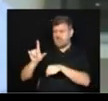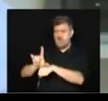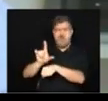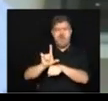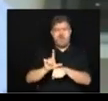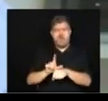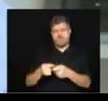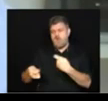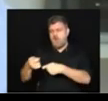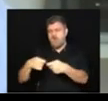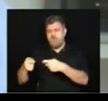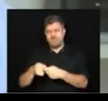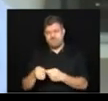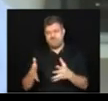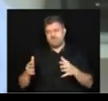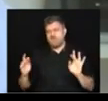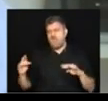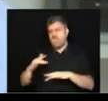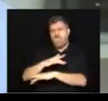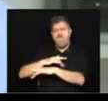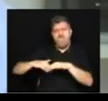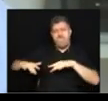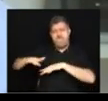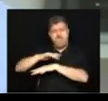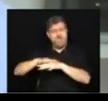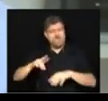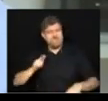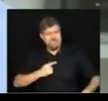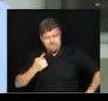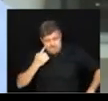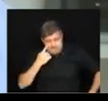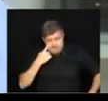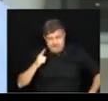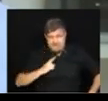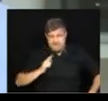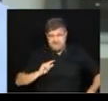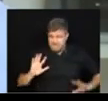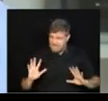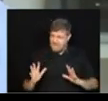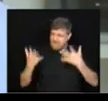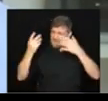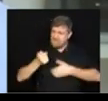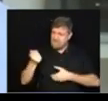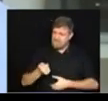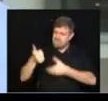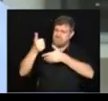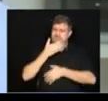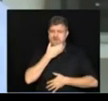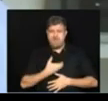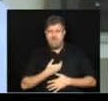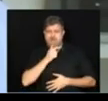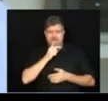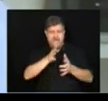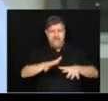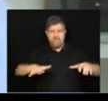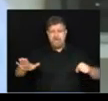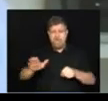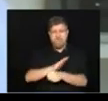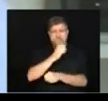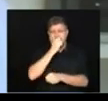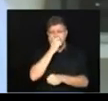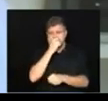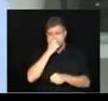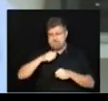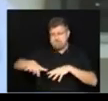enfim, uma série de elementos aí que você vê, comemorativos, etc., de praias, que todo mundo